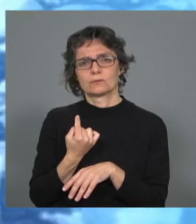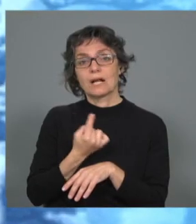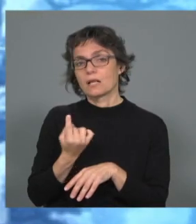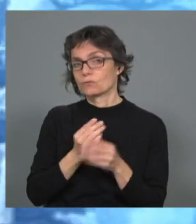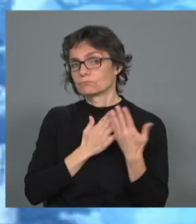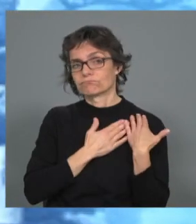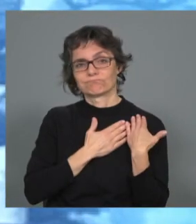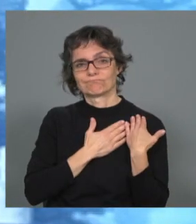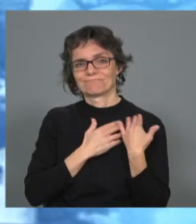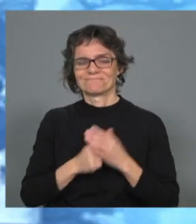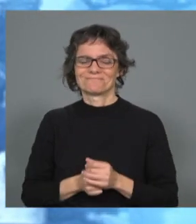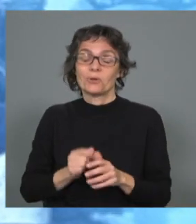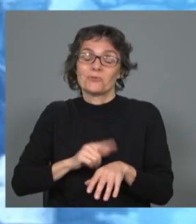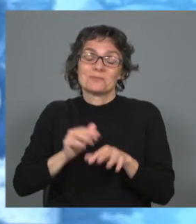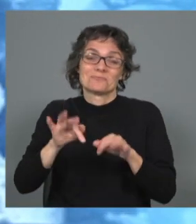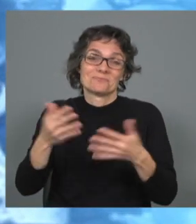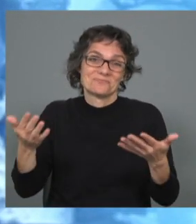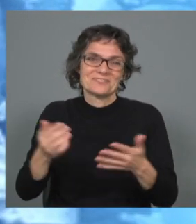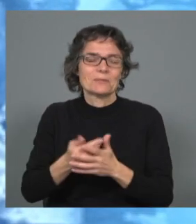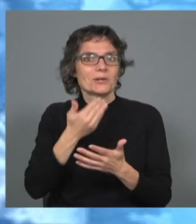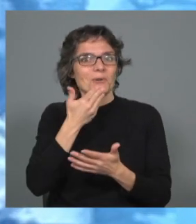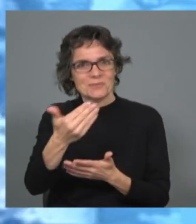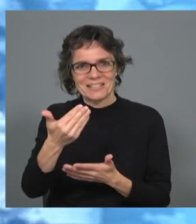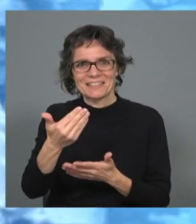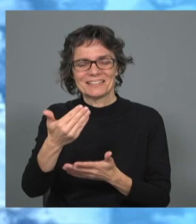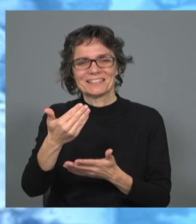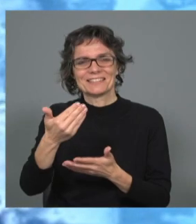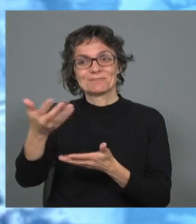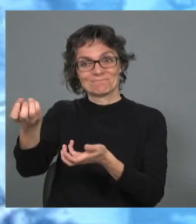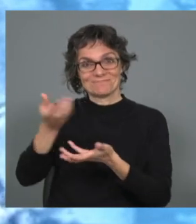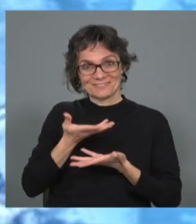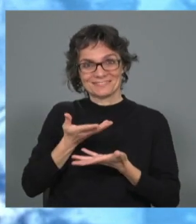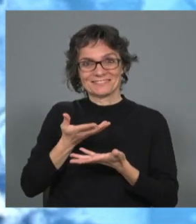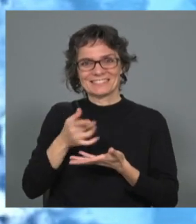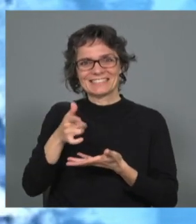nos permite ir mais além, mas eu agradeço muito o vosso regresso